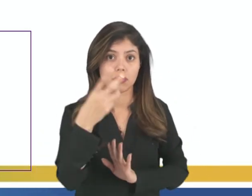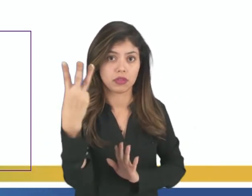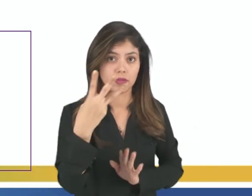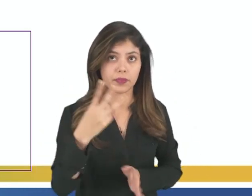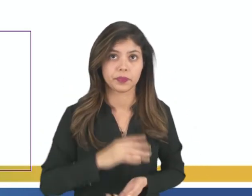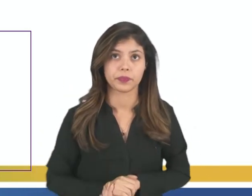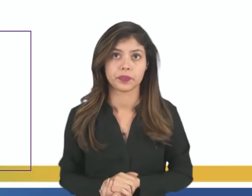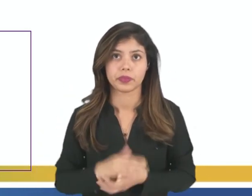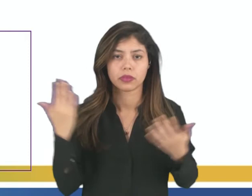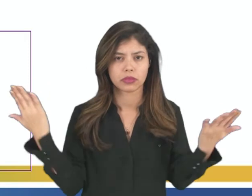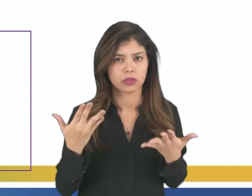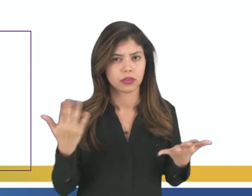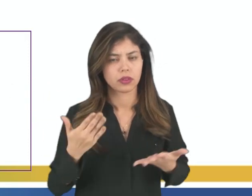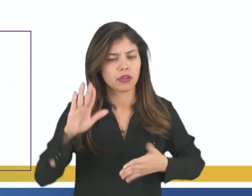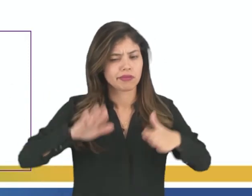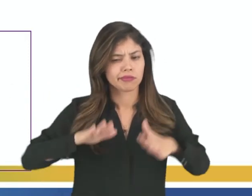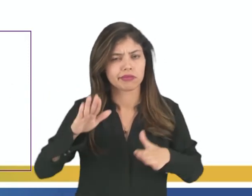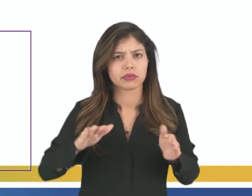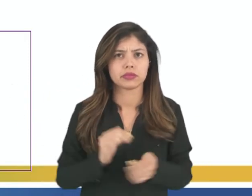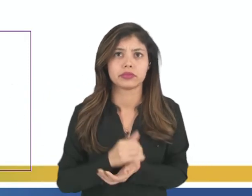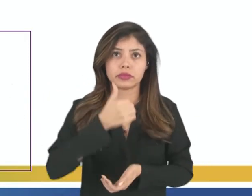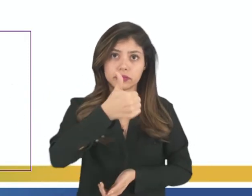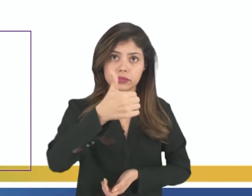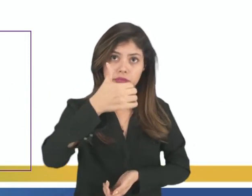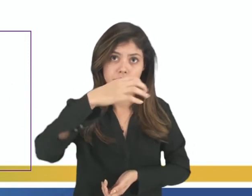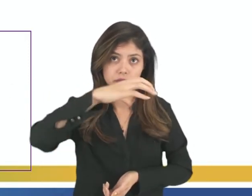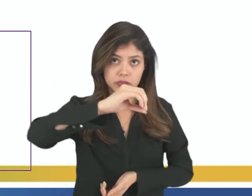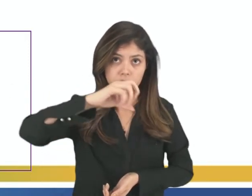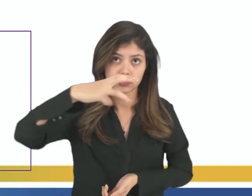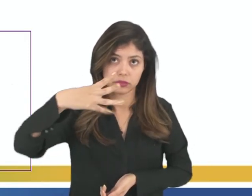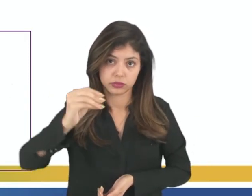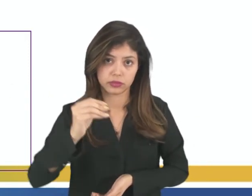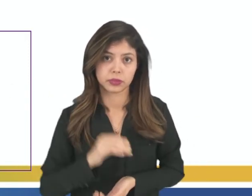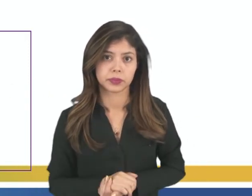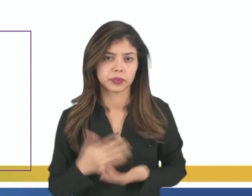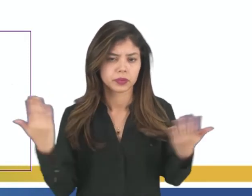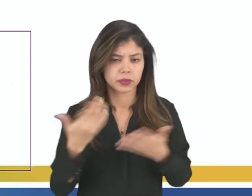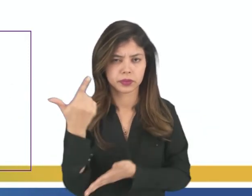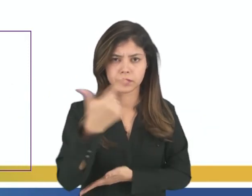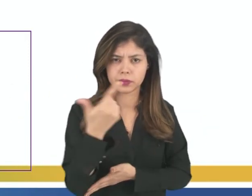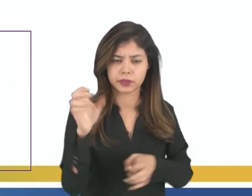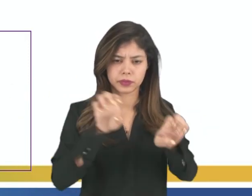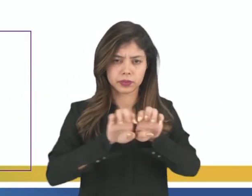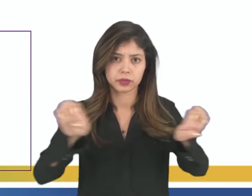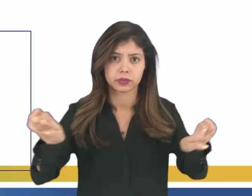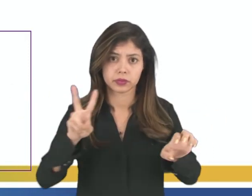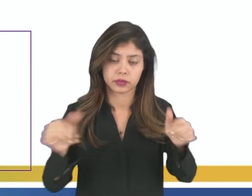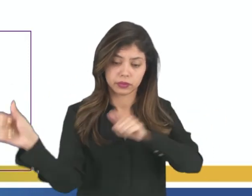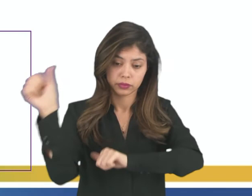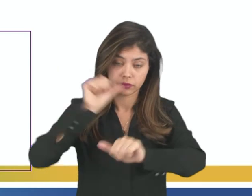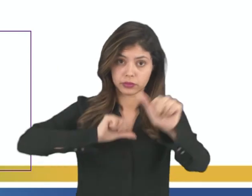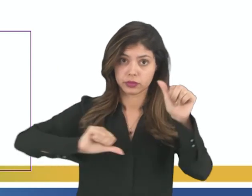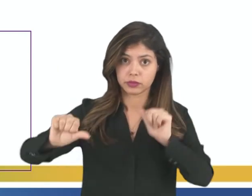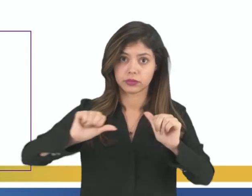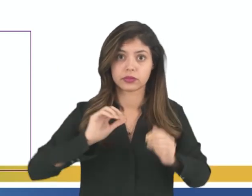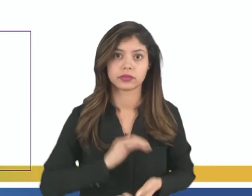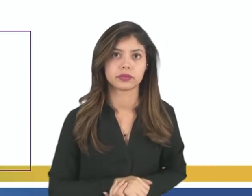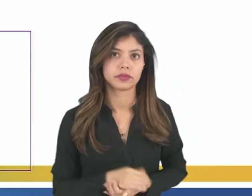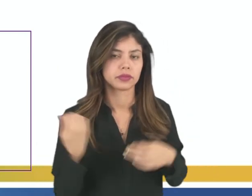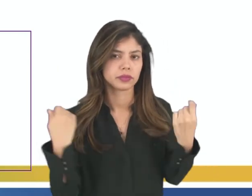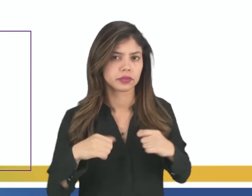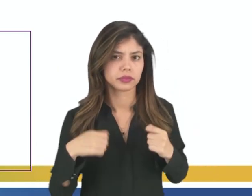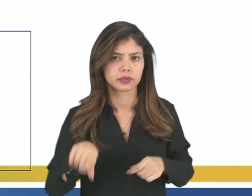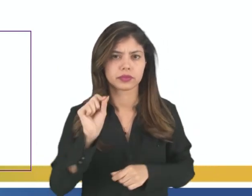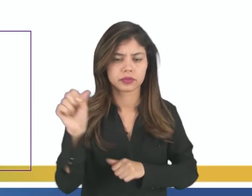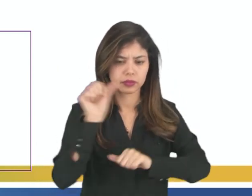a minha variação de entalpia é menos 930. A segunda equação nós só invertemos, e ao inverter, nós